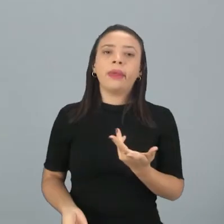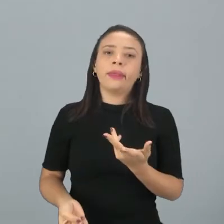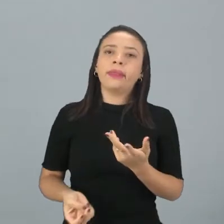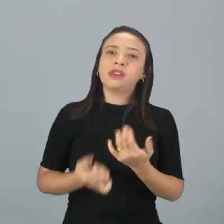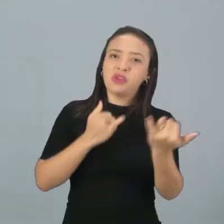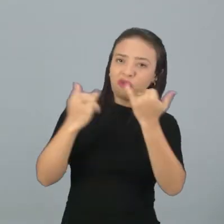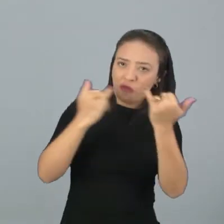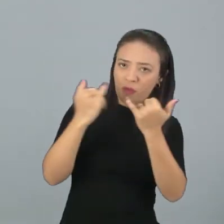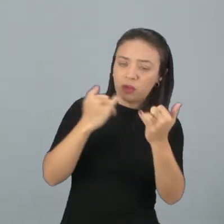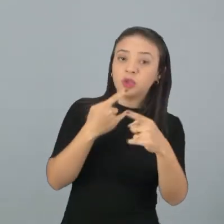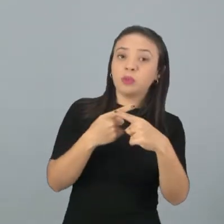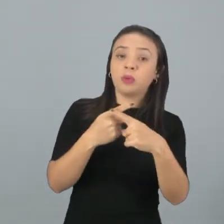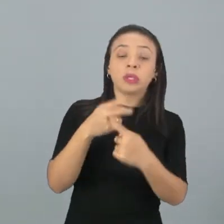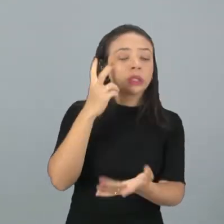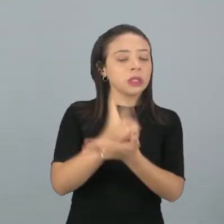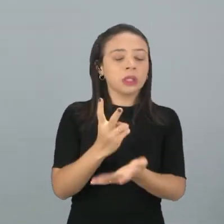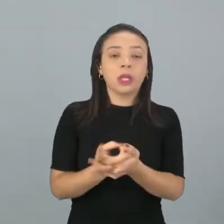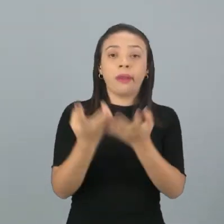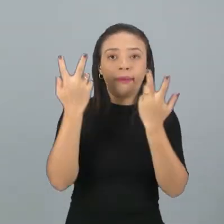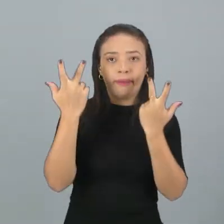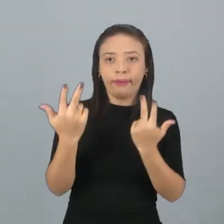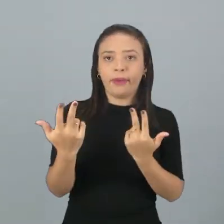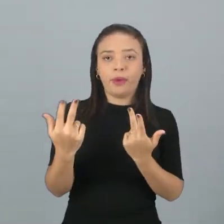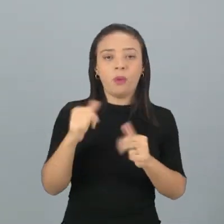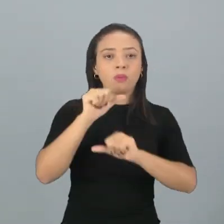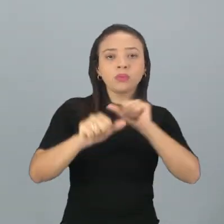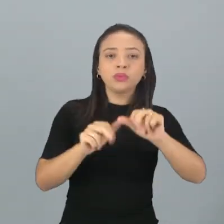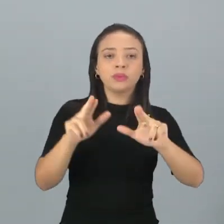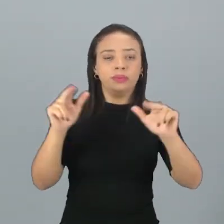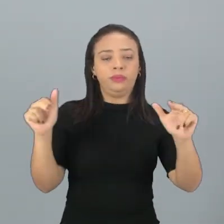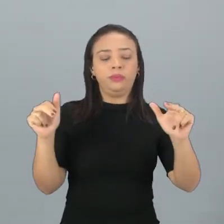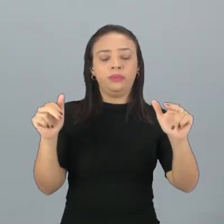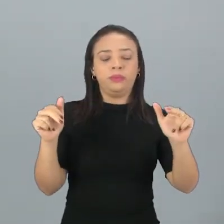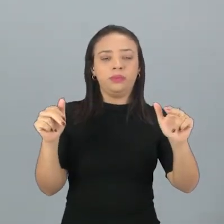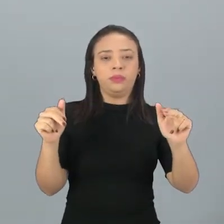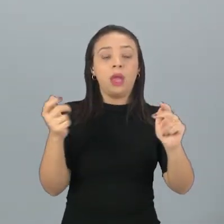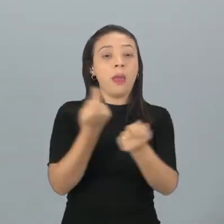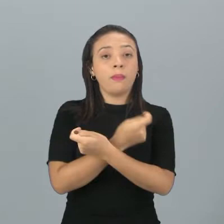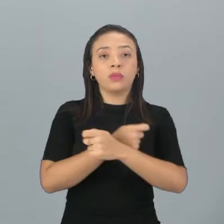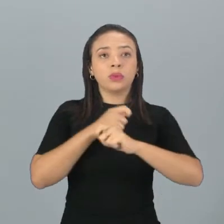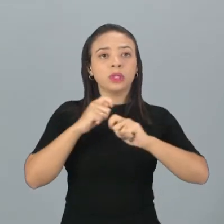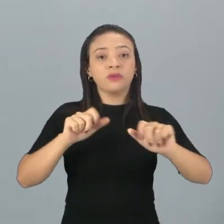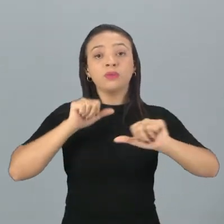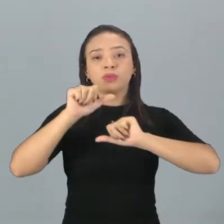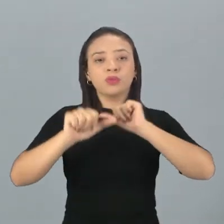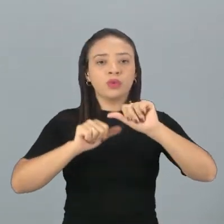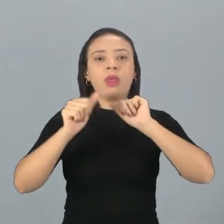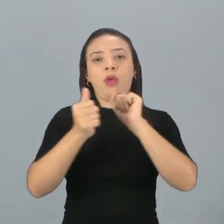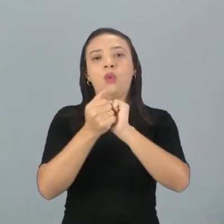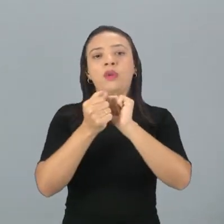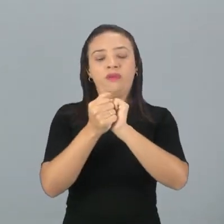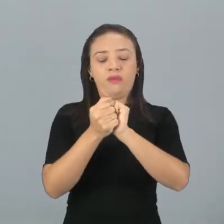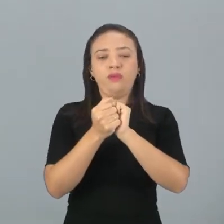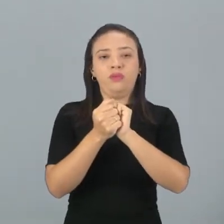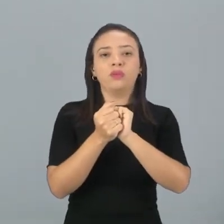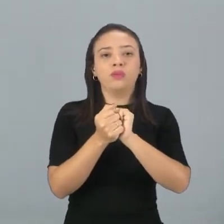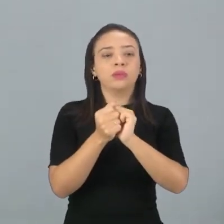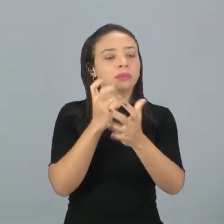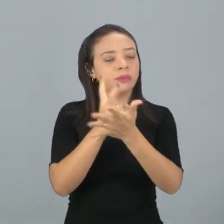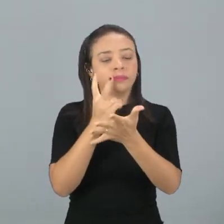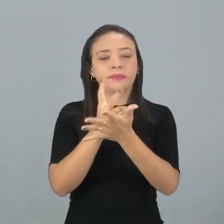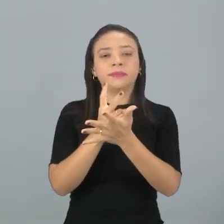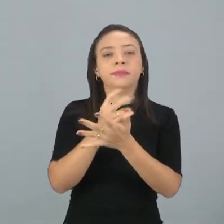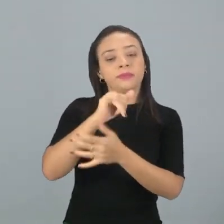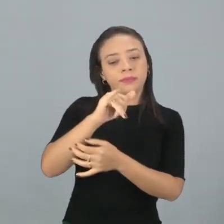vocês, porque isso não vai mudar. Não é possível vocês dizerem I is ou então I are. Não é possível, vai ser